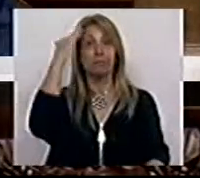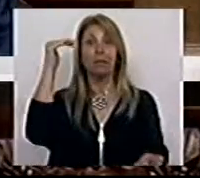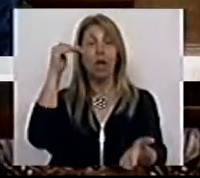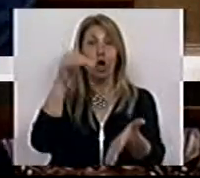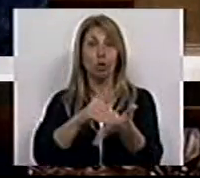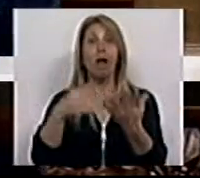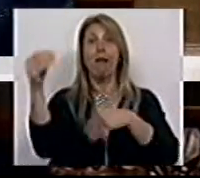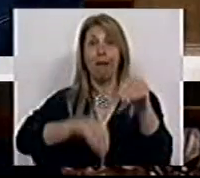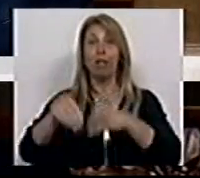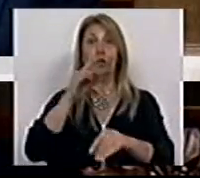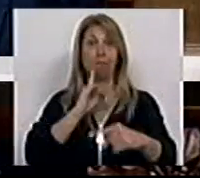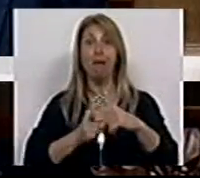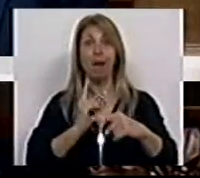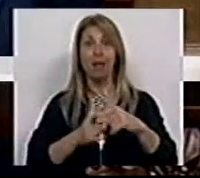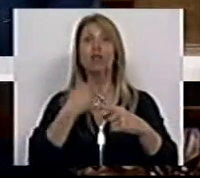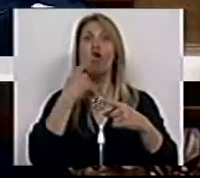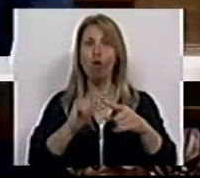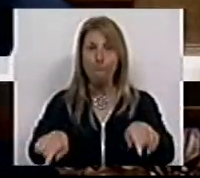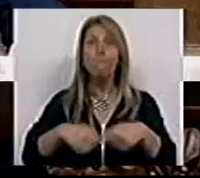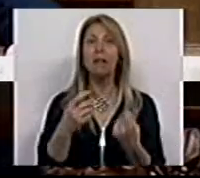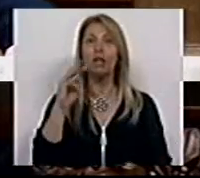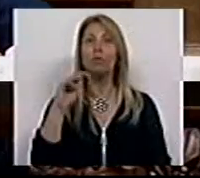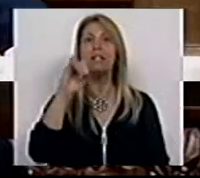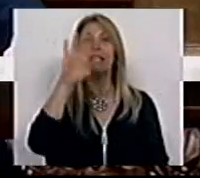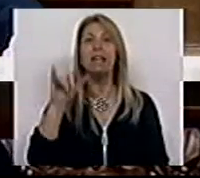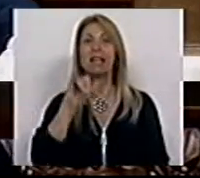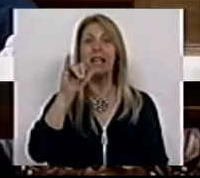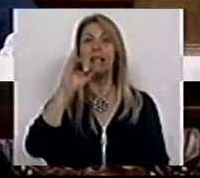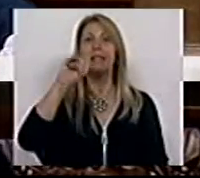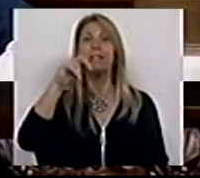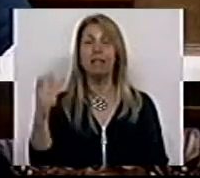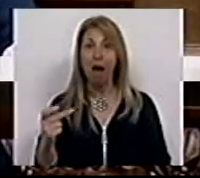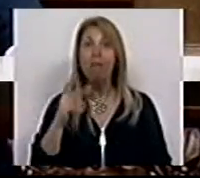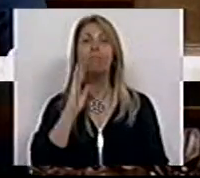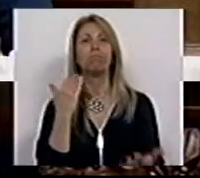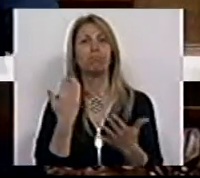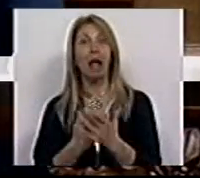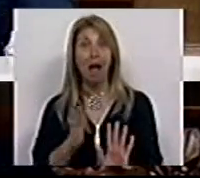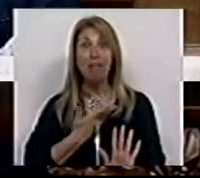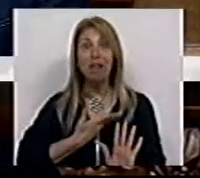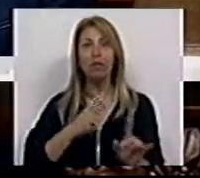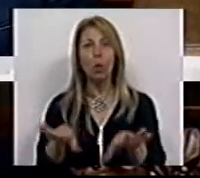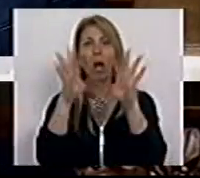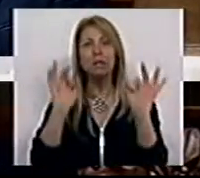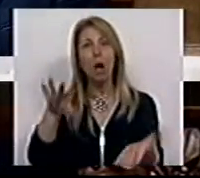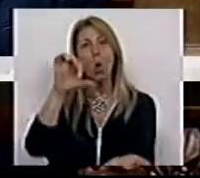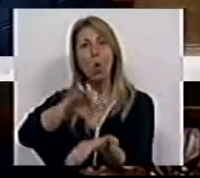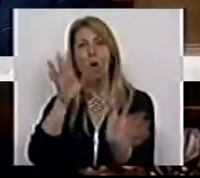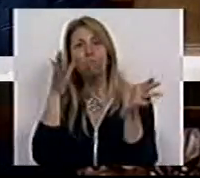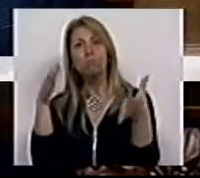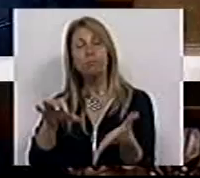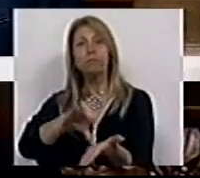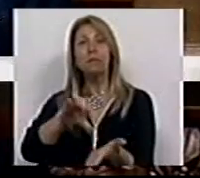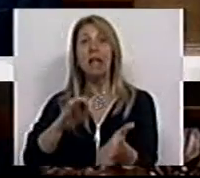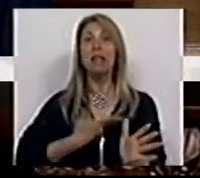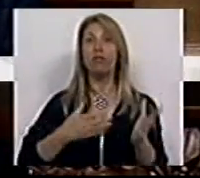O resultado do Syriza coloca também a questão da dívida no centro da agenda política europeia.